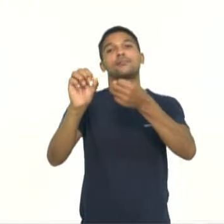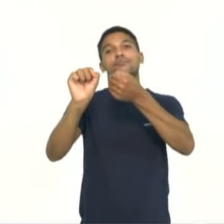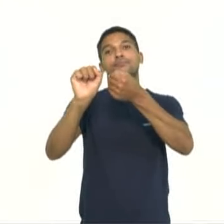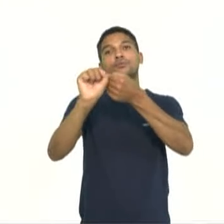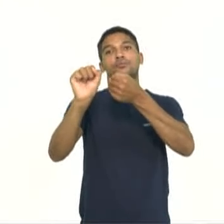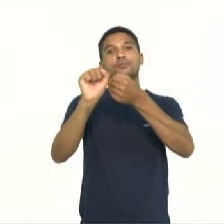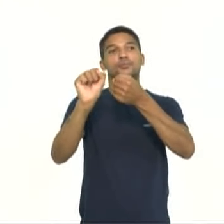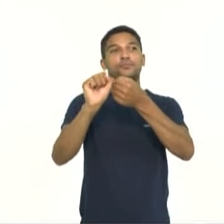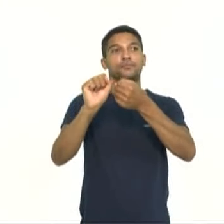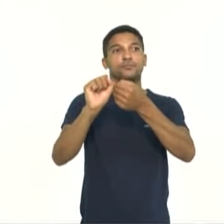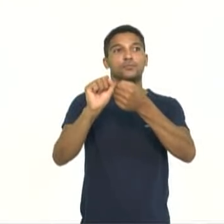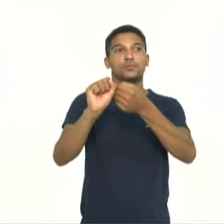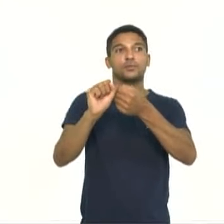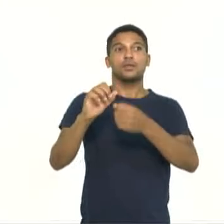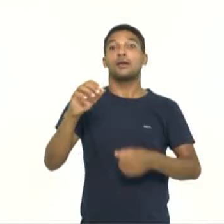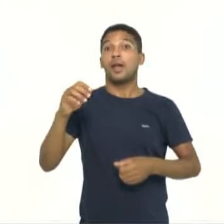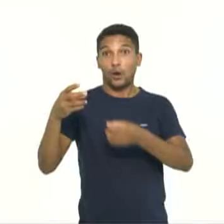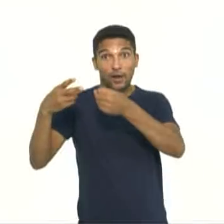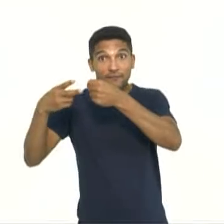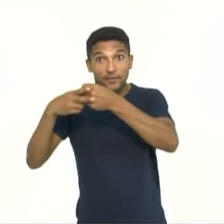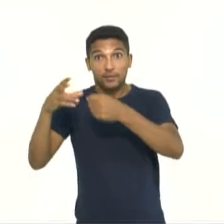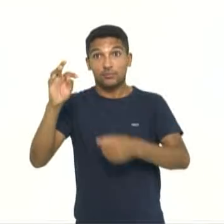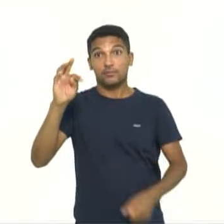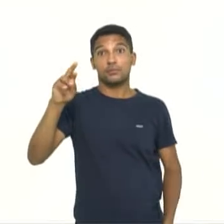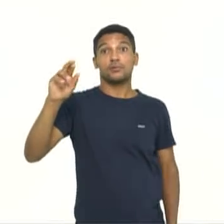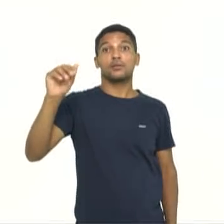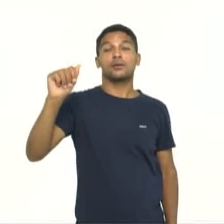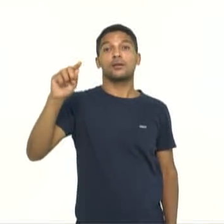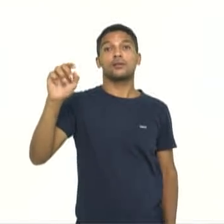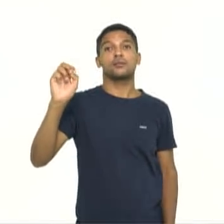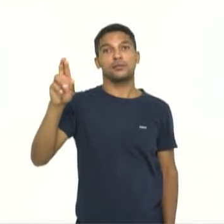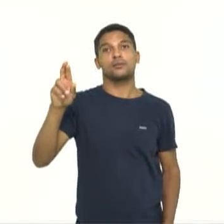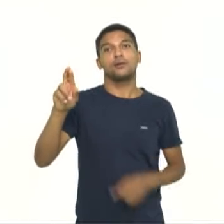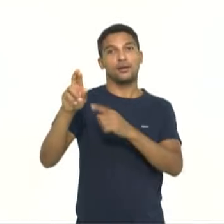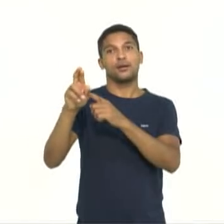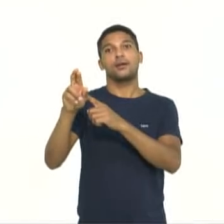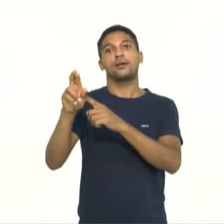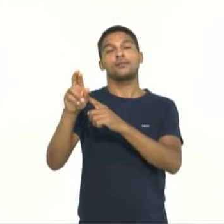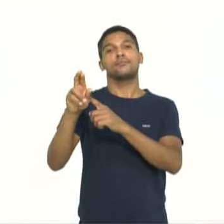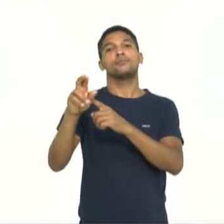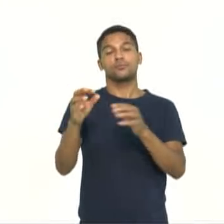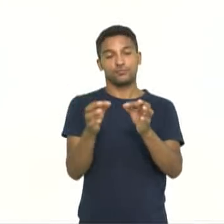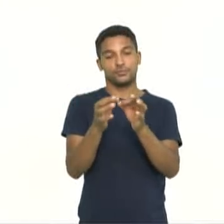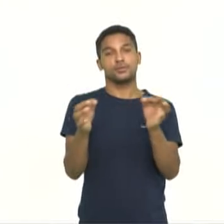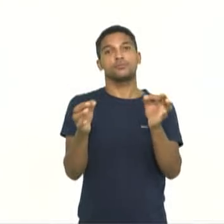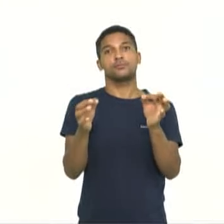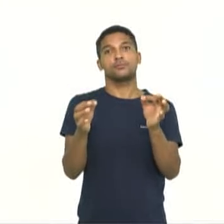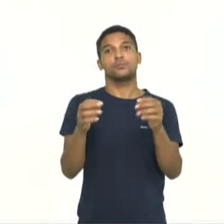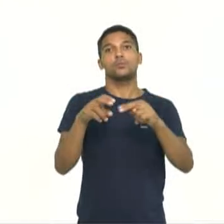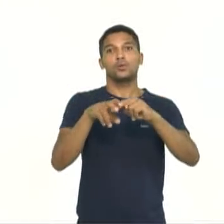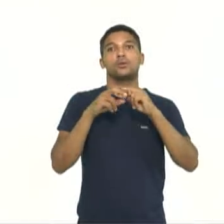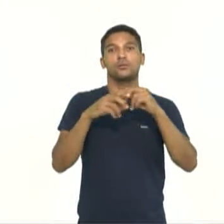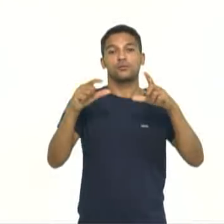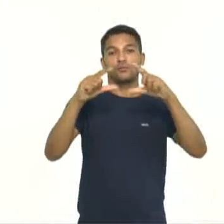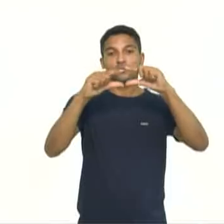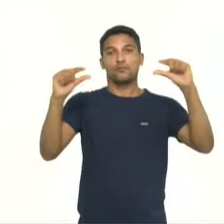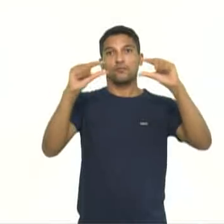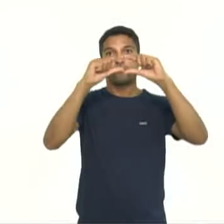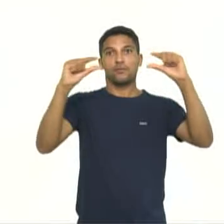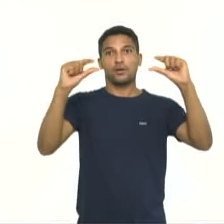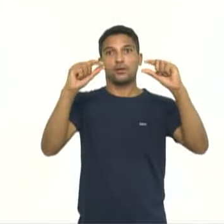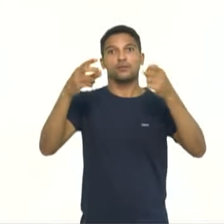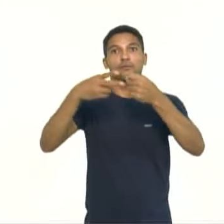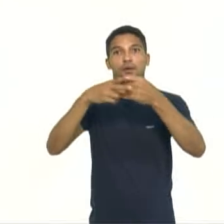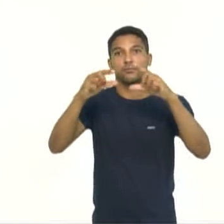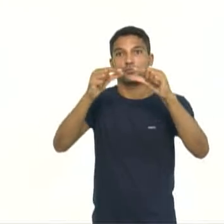trazer, tendo em vista que o estudo é substantivo, portanto, período simples, tá? E por último, na letra J,